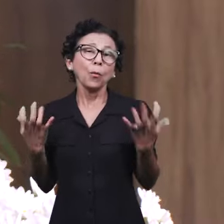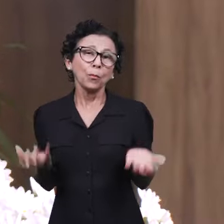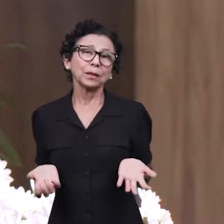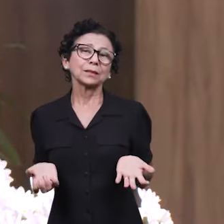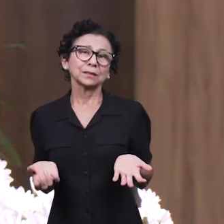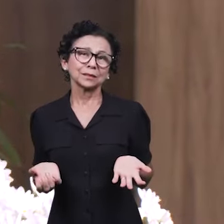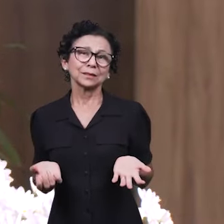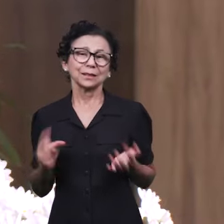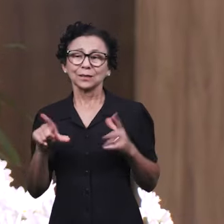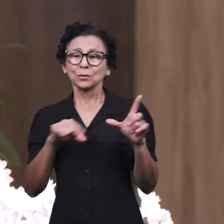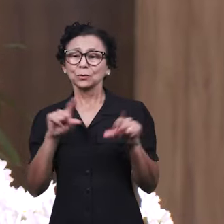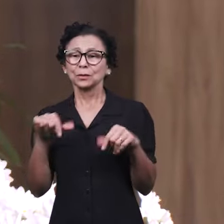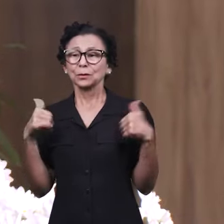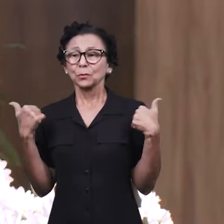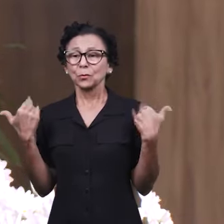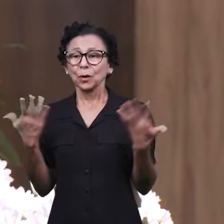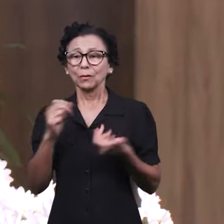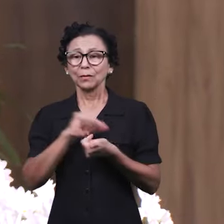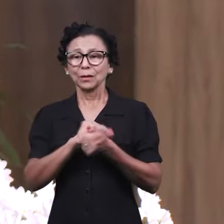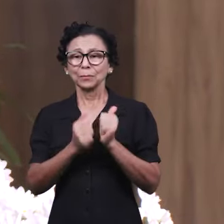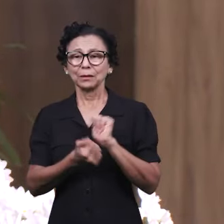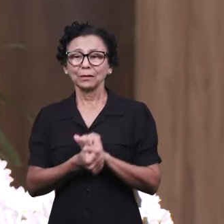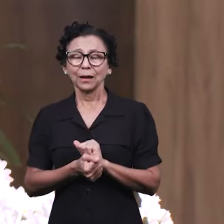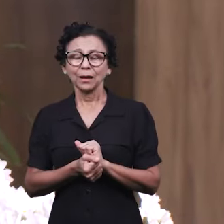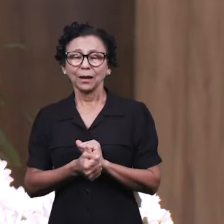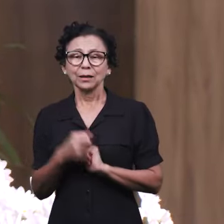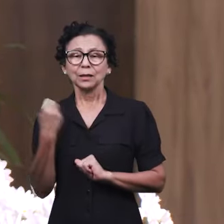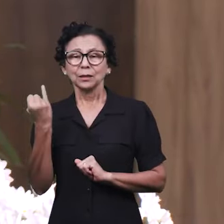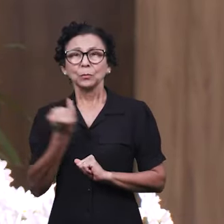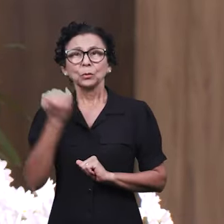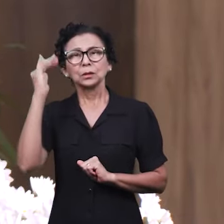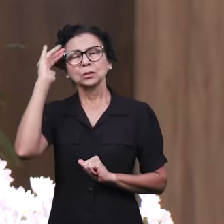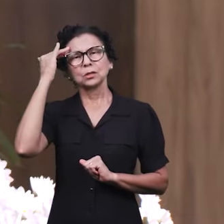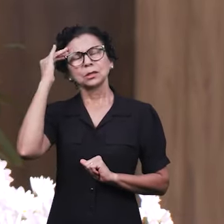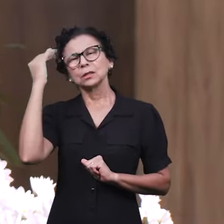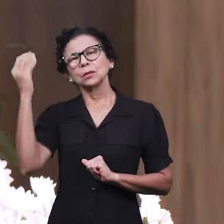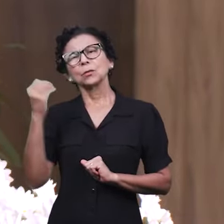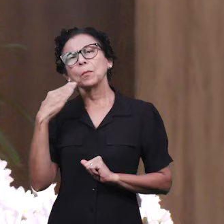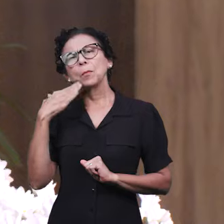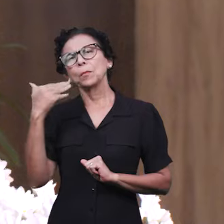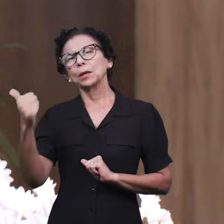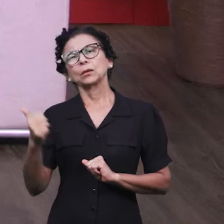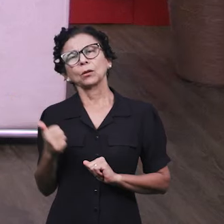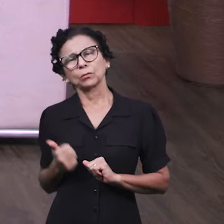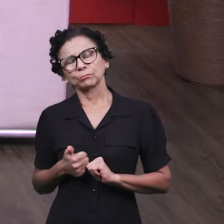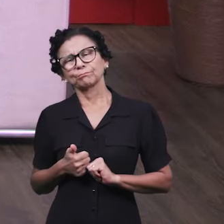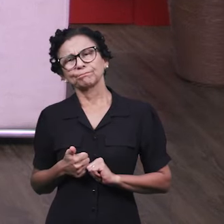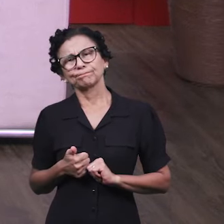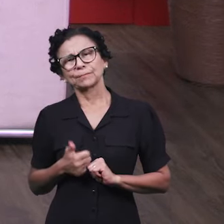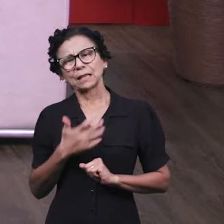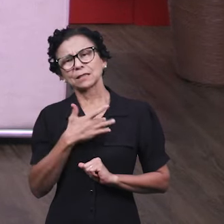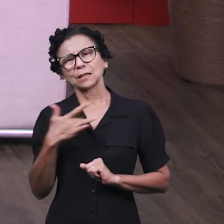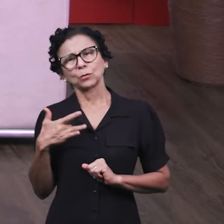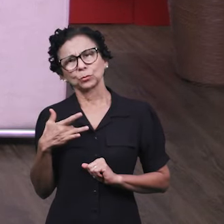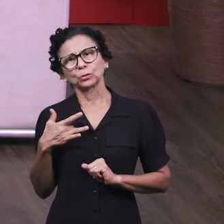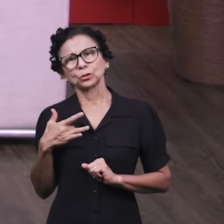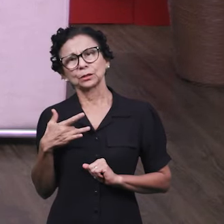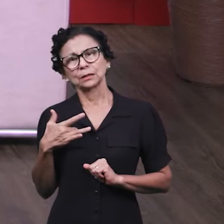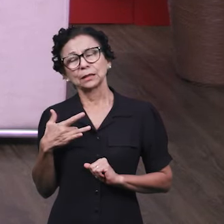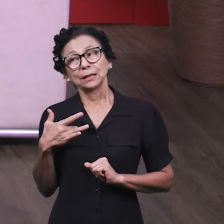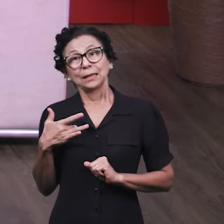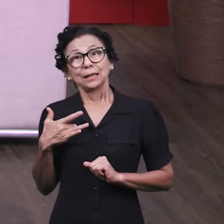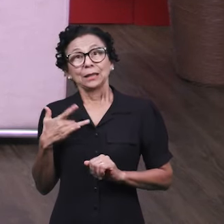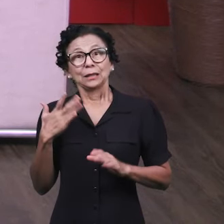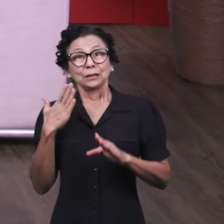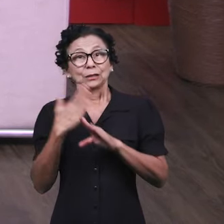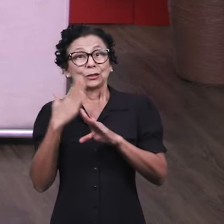importante a gente entender essa condição e como que a gente pode melhorá-la exatamente Daniele descobri o lipedema para